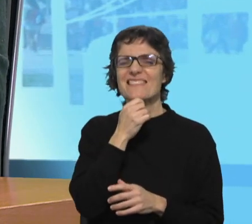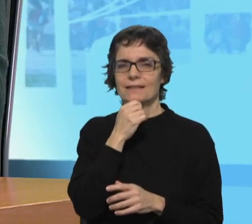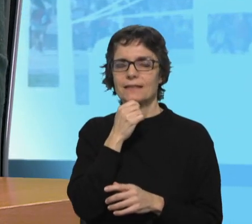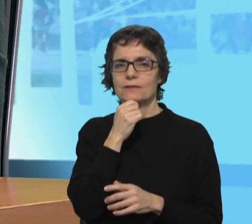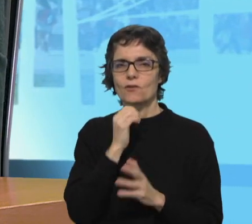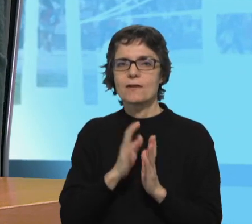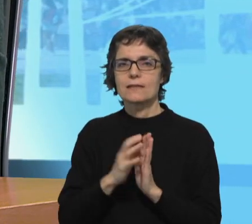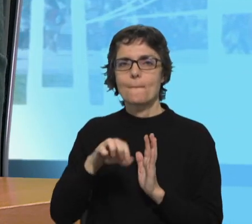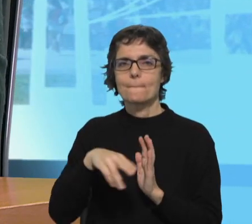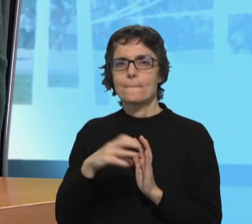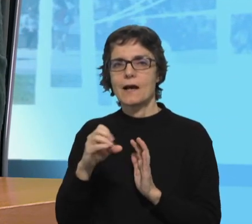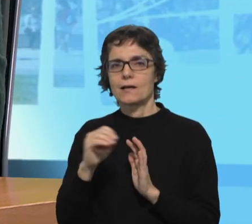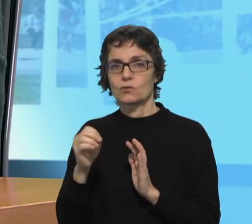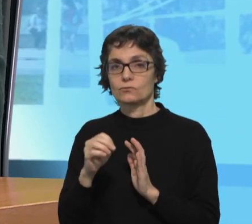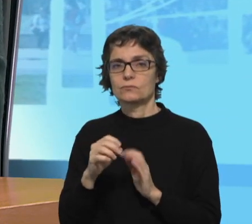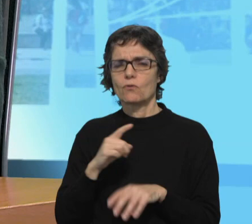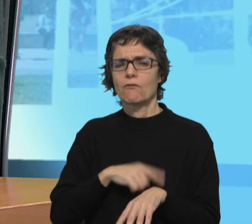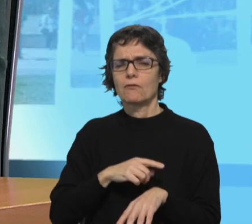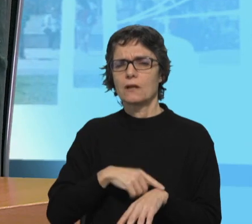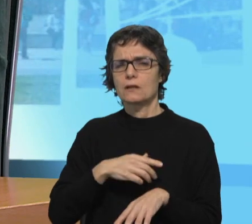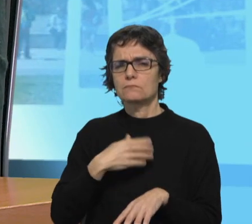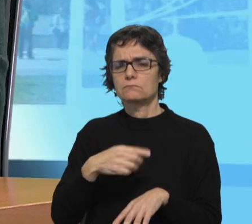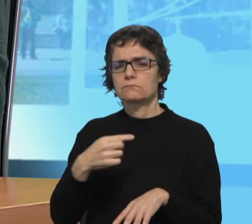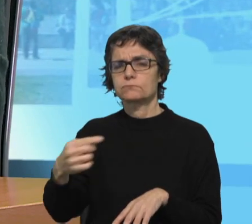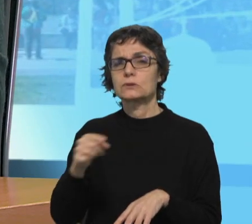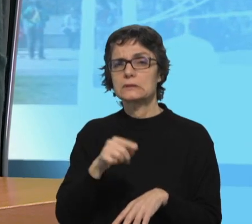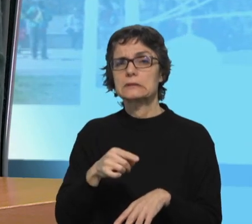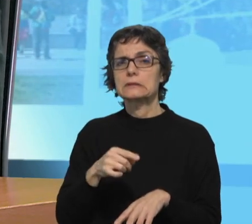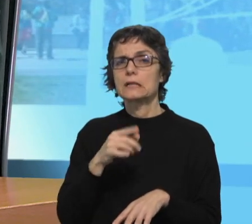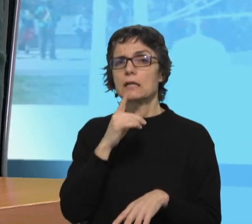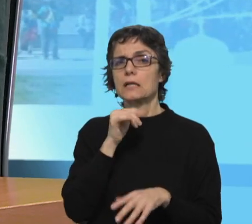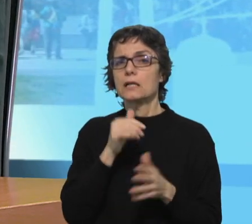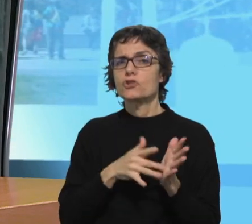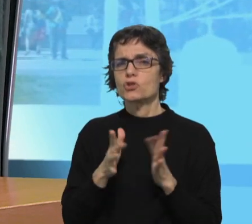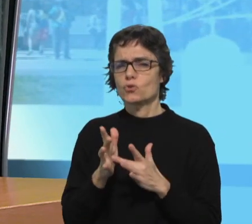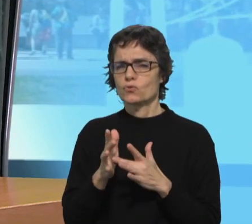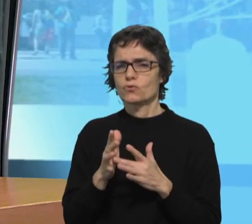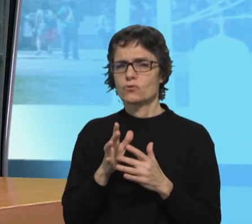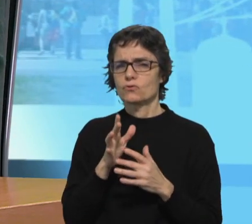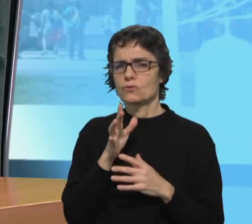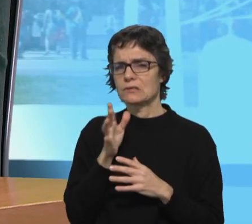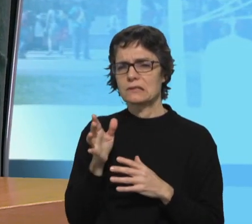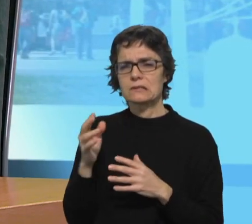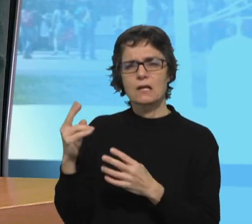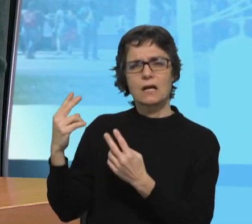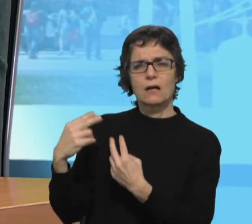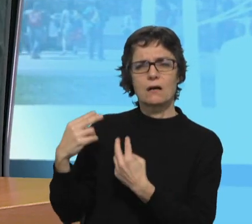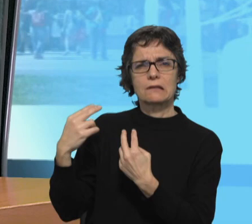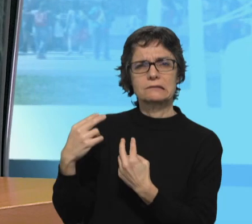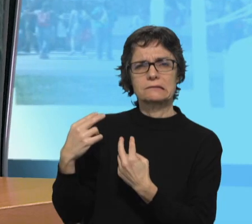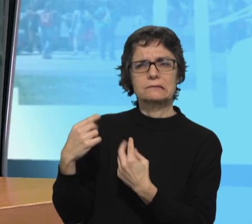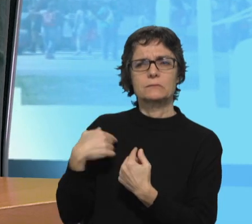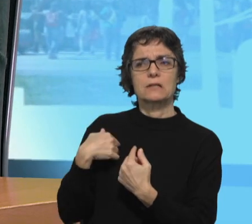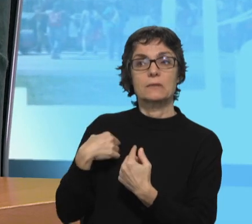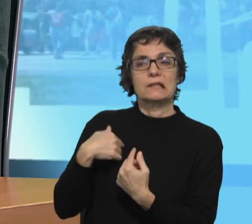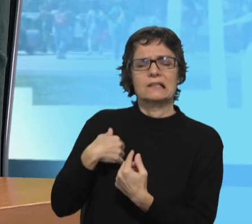Durante muito tempo, Jesus não quer que as pessoas olhem para ele e percebam logo que ele é assim, uma